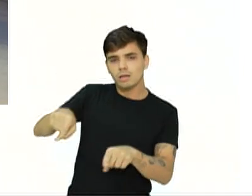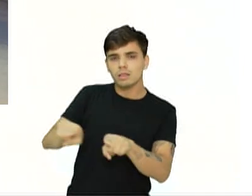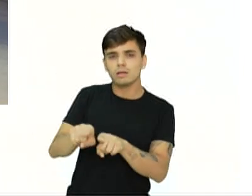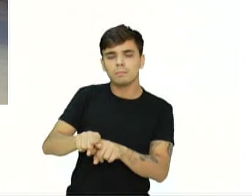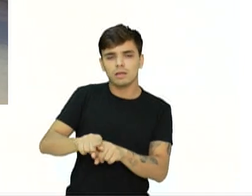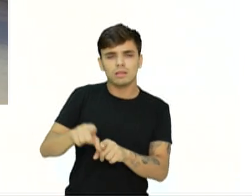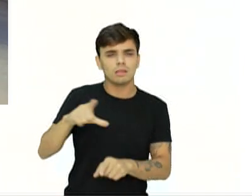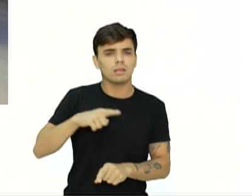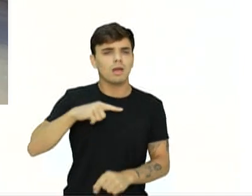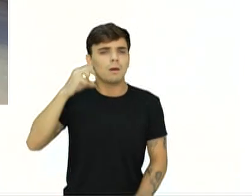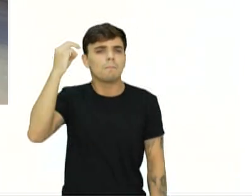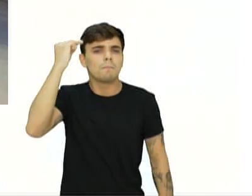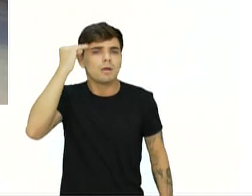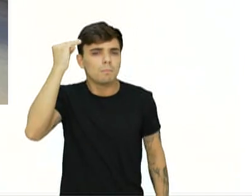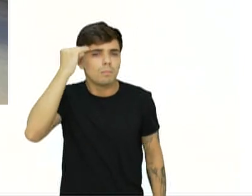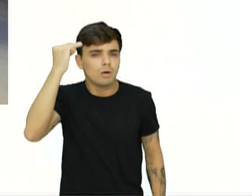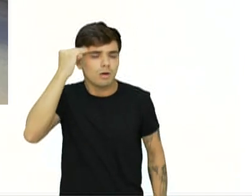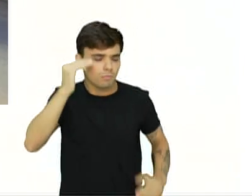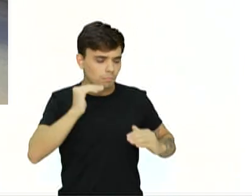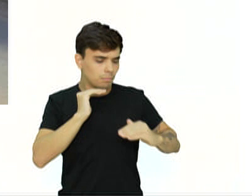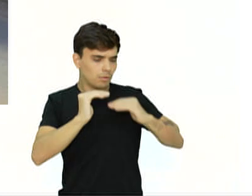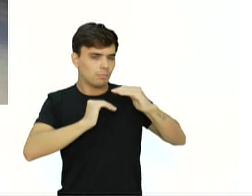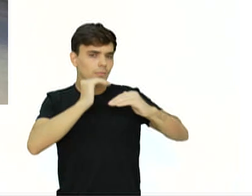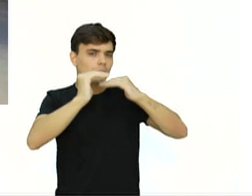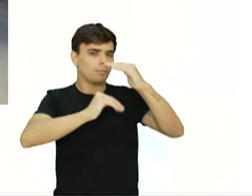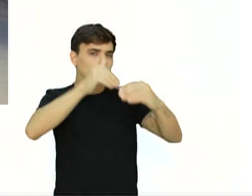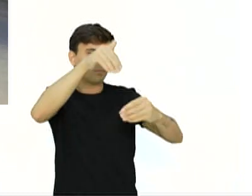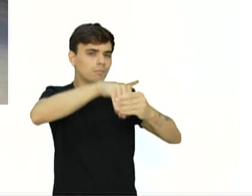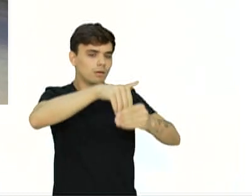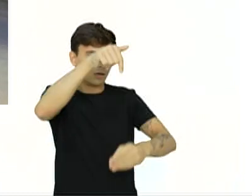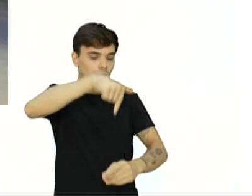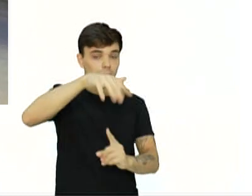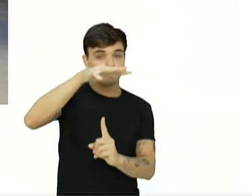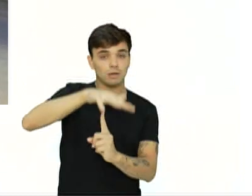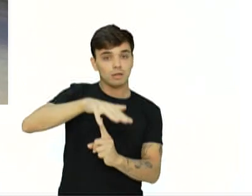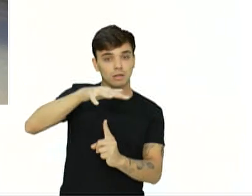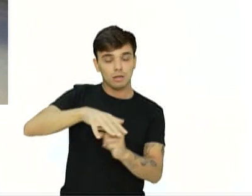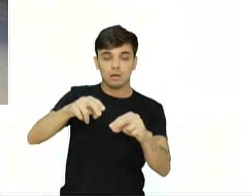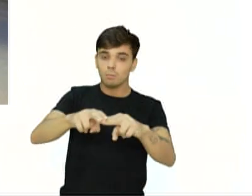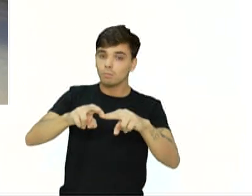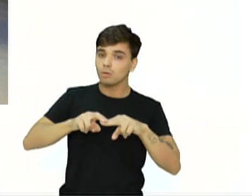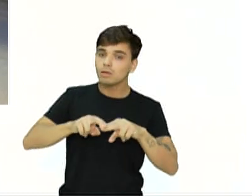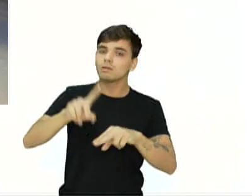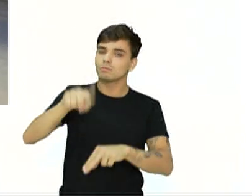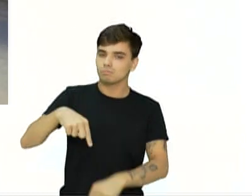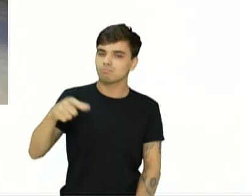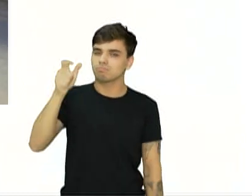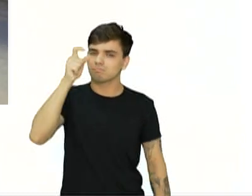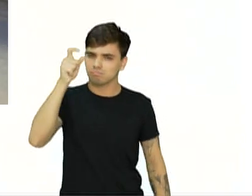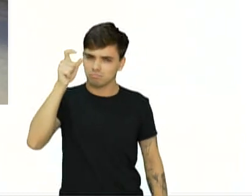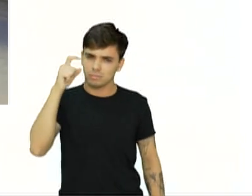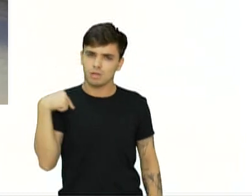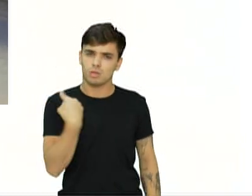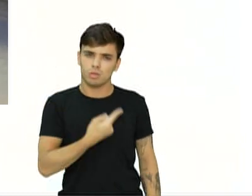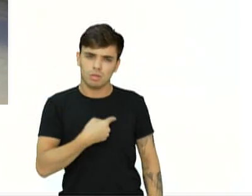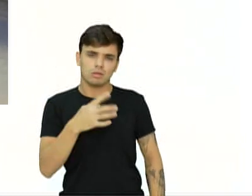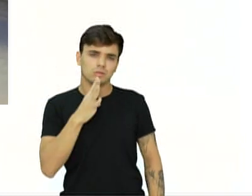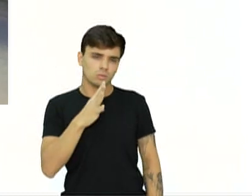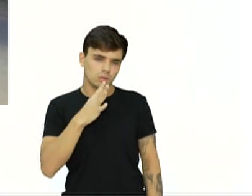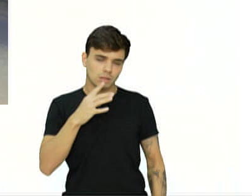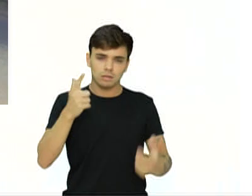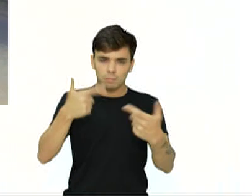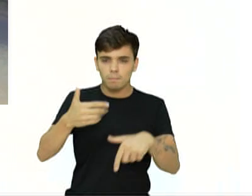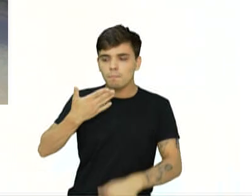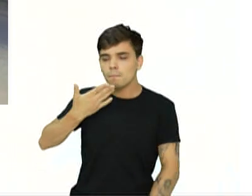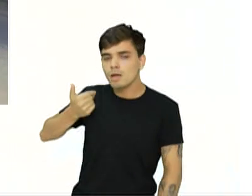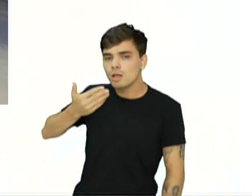abriga a memória do processo eleitoral do Paraná. E por isso é muito interessante a gente conhecer